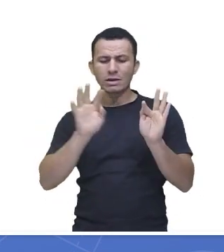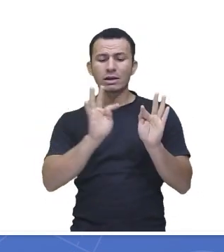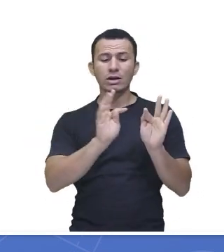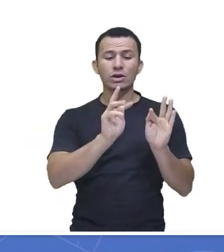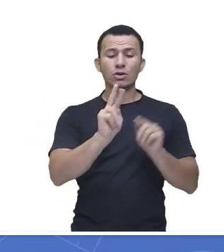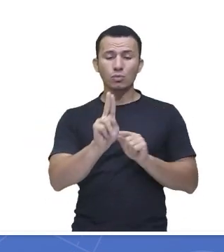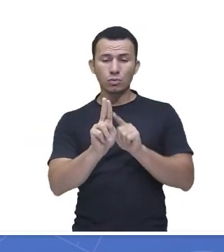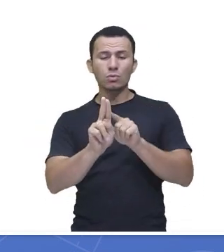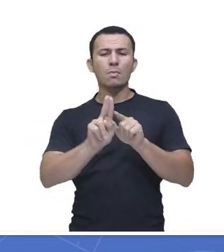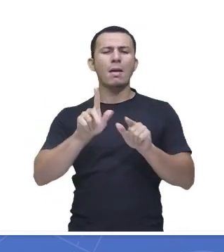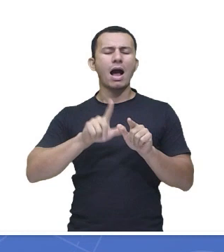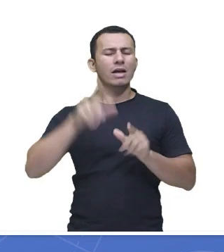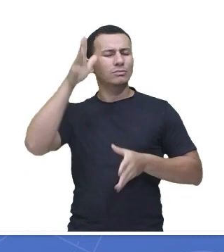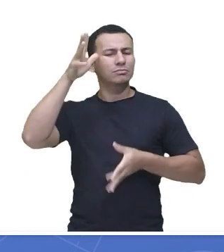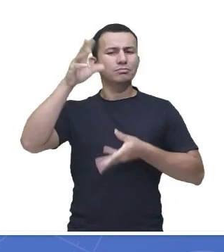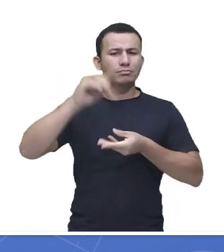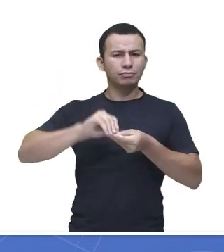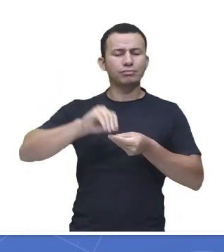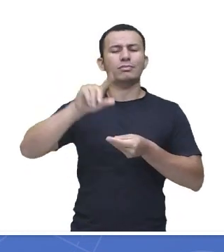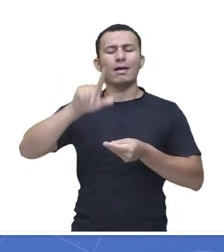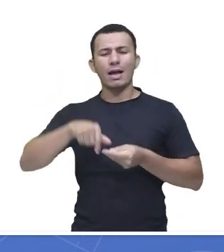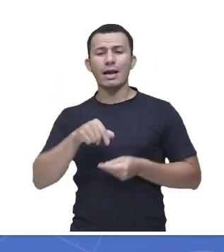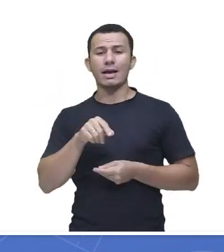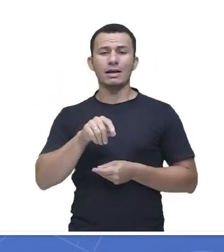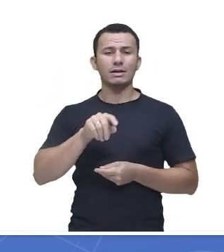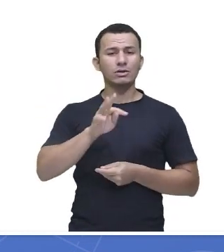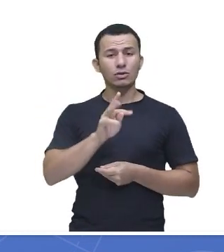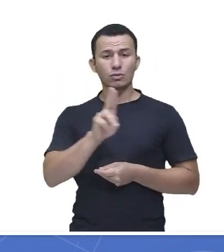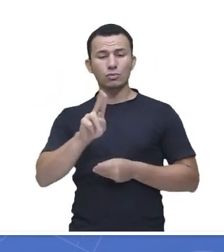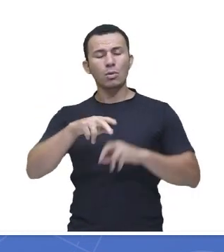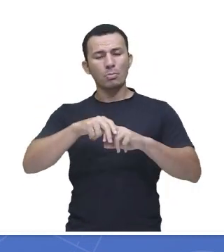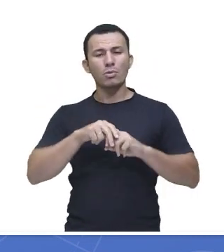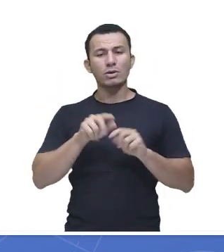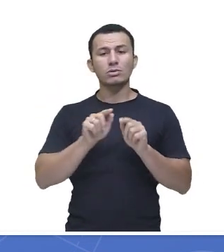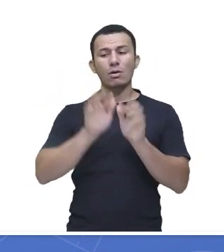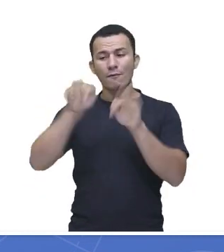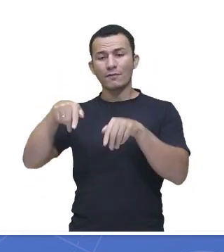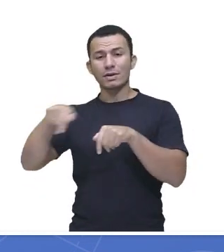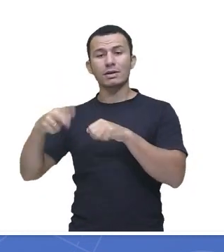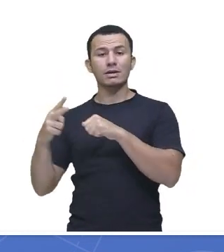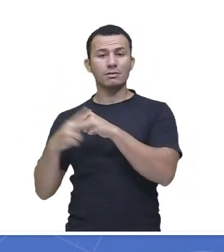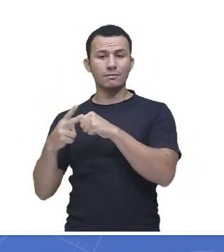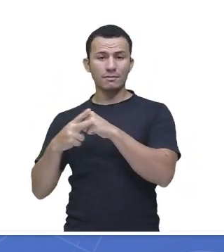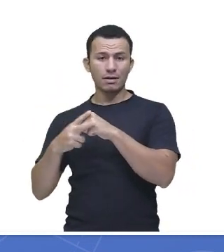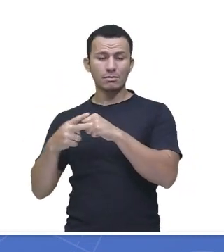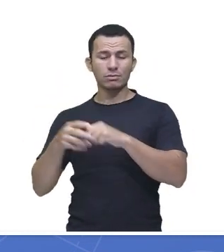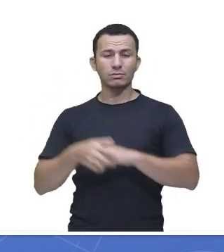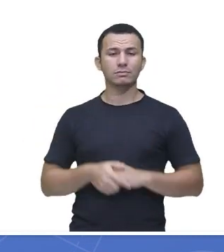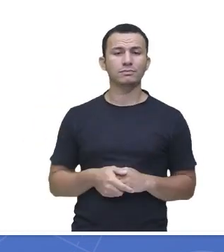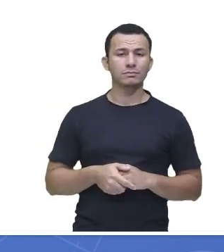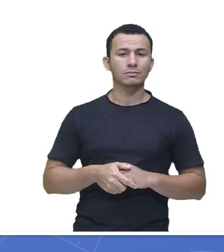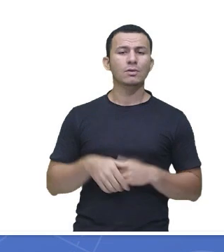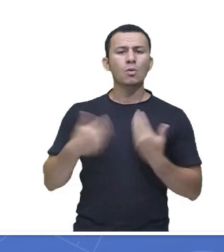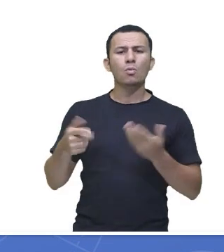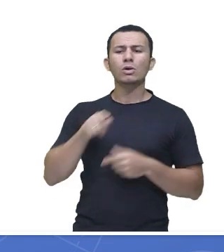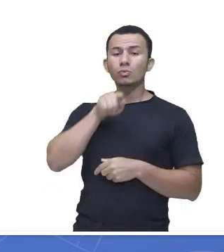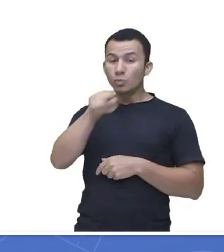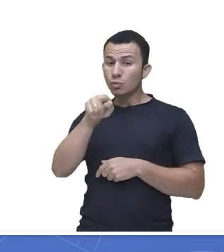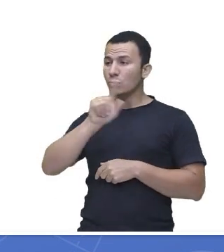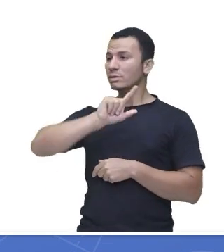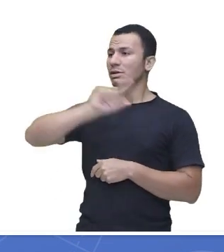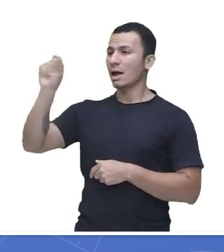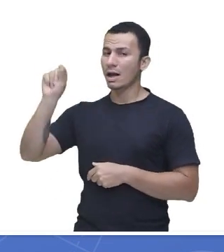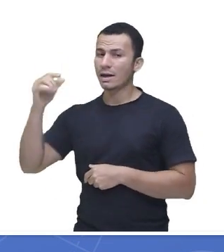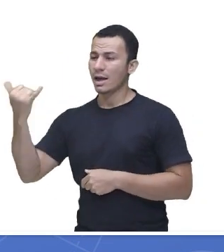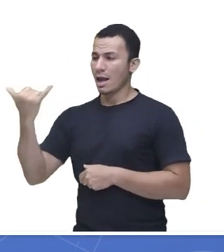mas está implícito aí e é reconhecido pela terminação verbal. Então, quando tu saíres, avisa-nos